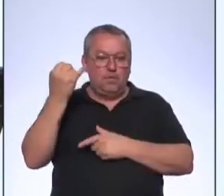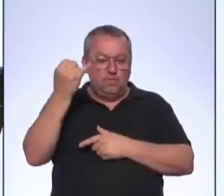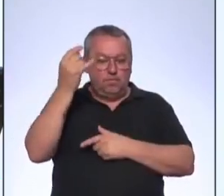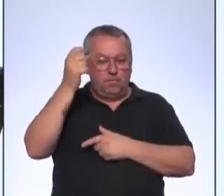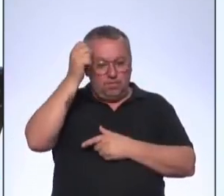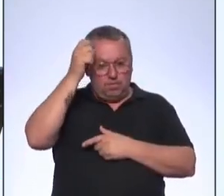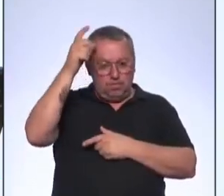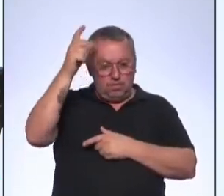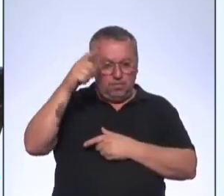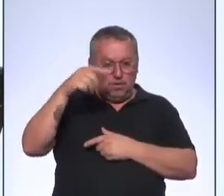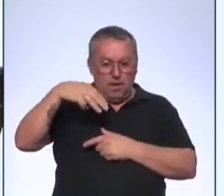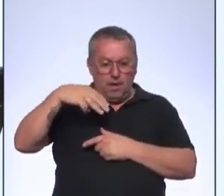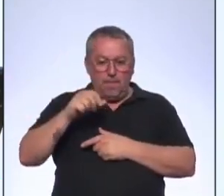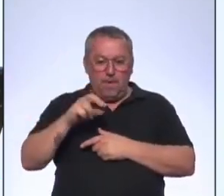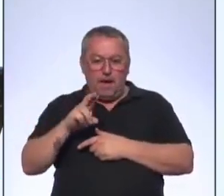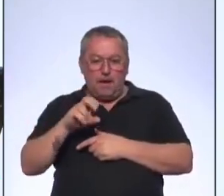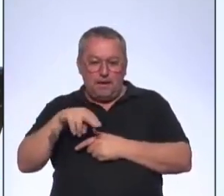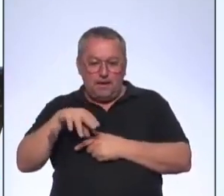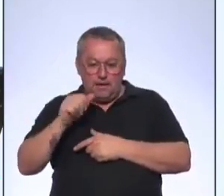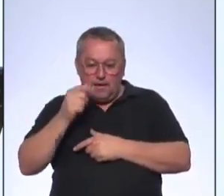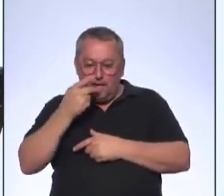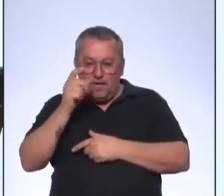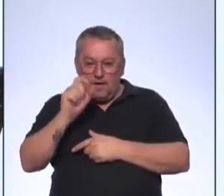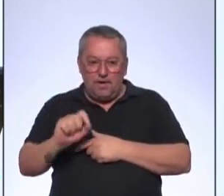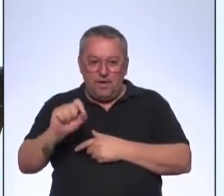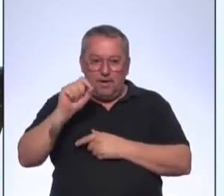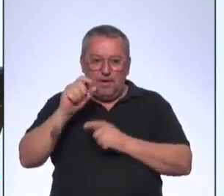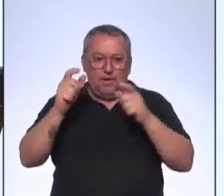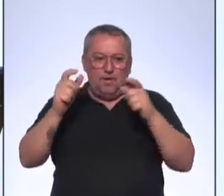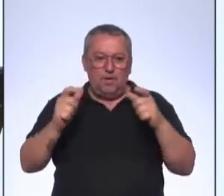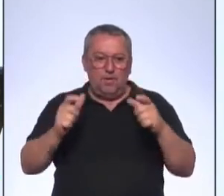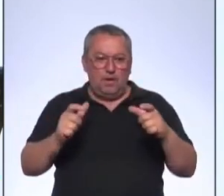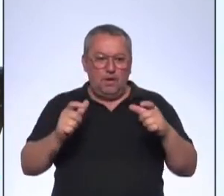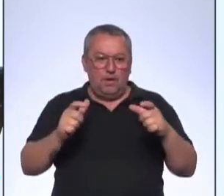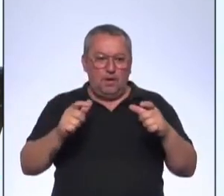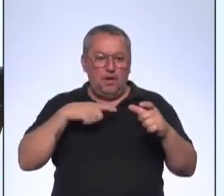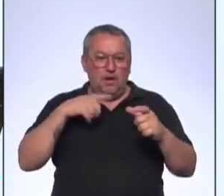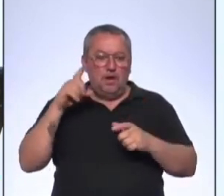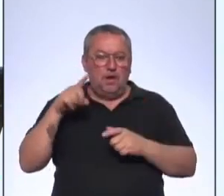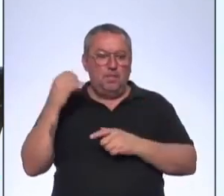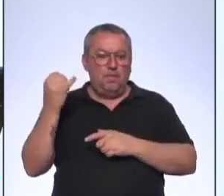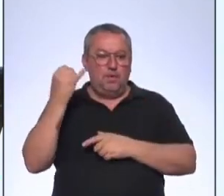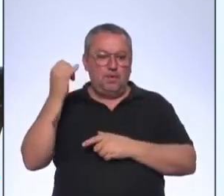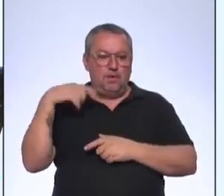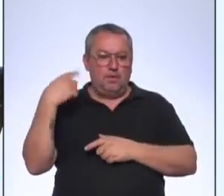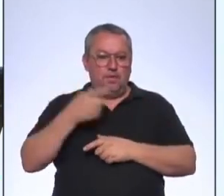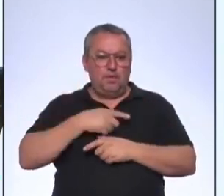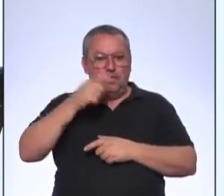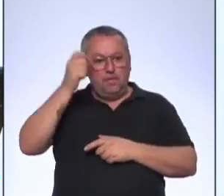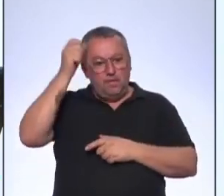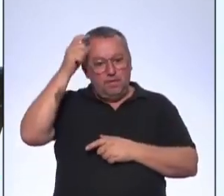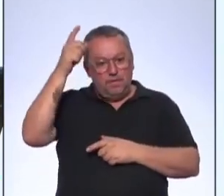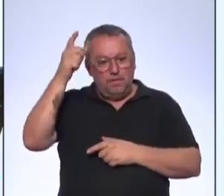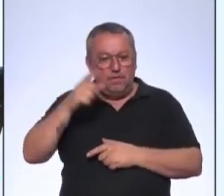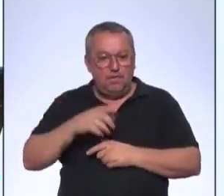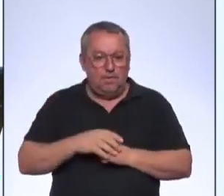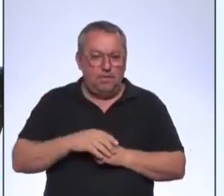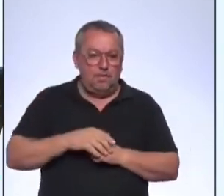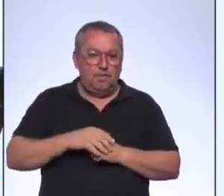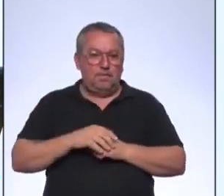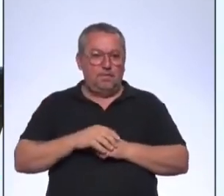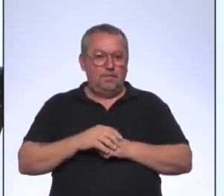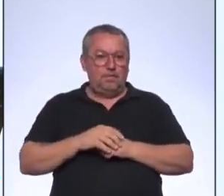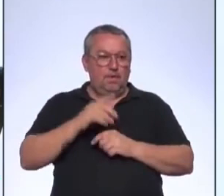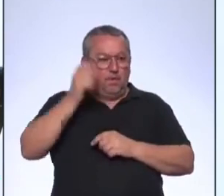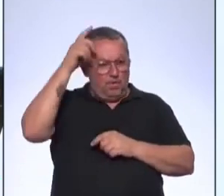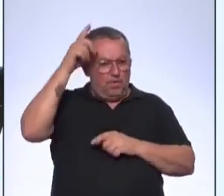cultural. A Mariana, ela está dizendo que é um lugar que é importante para a nossa cultura. A cultura material não é um lugar,